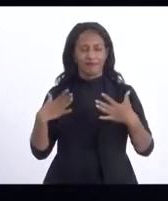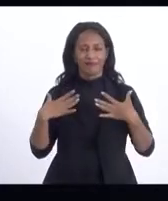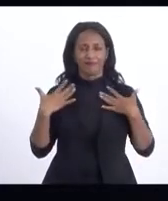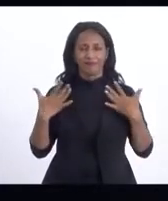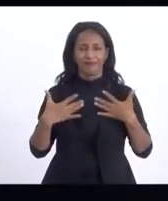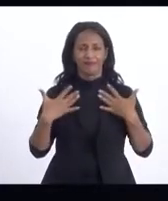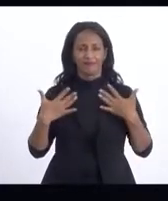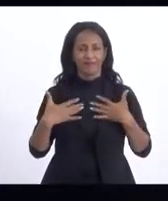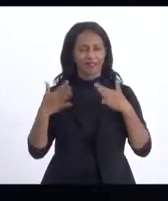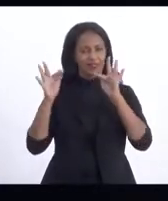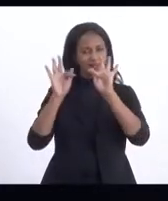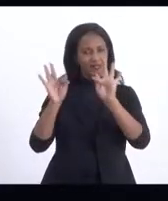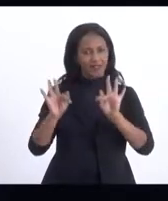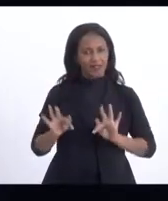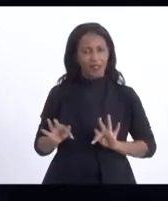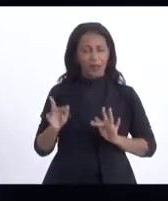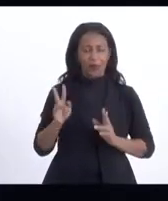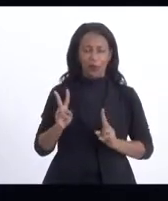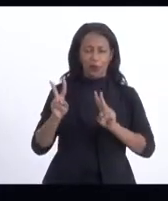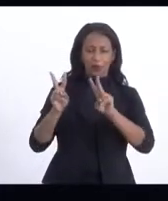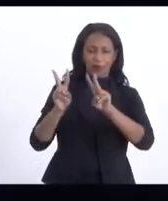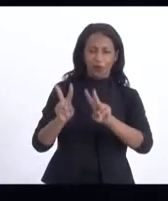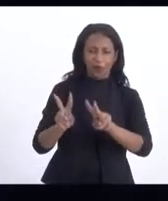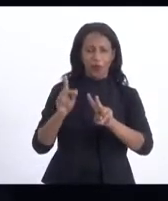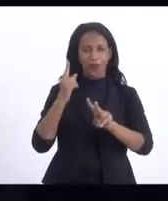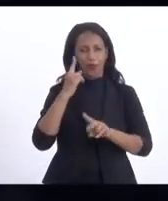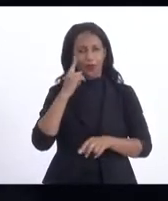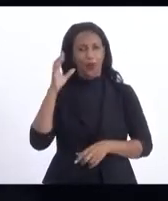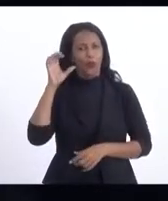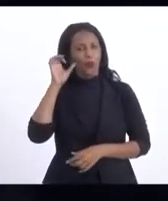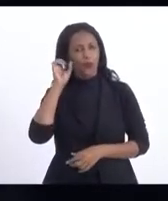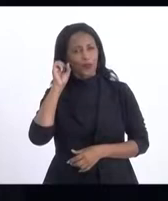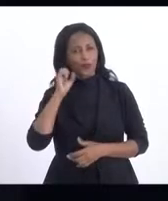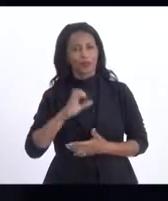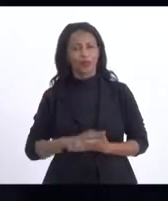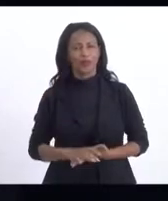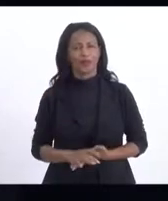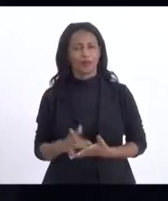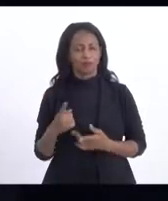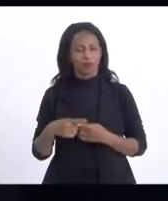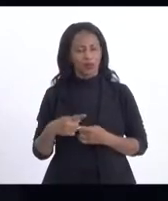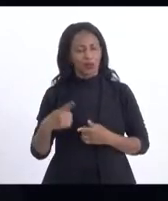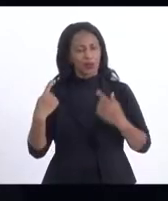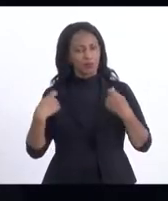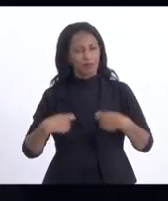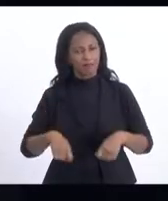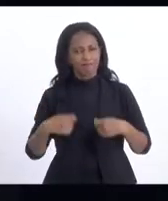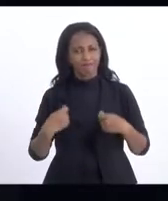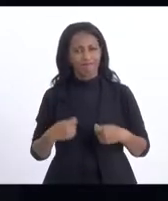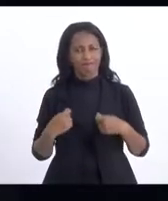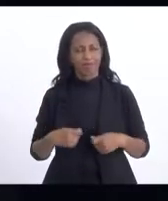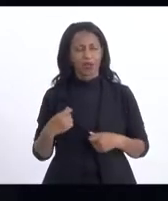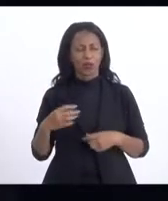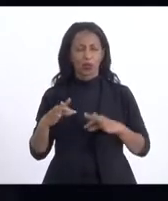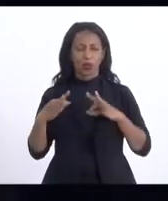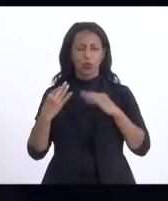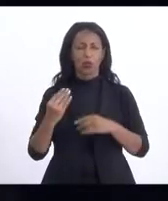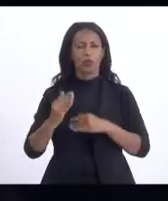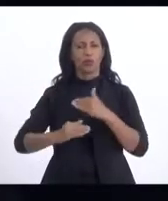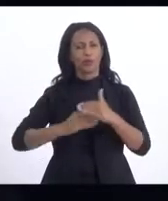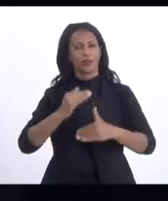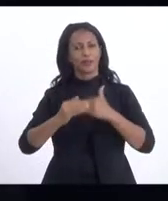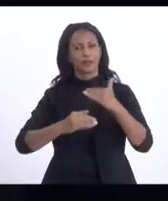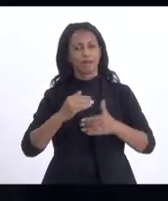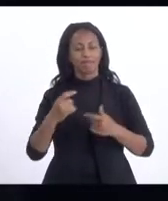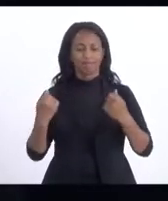alegres, contentes com o que estamos vendo e ouvindo, porque nós carecemos do desenvolvimento,